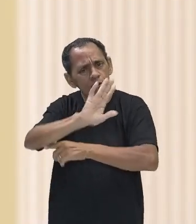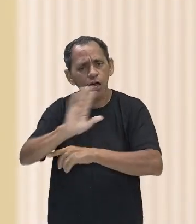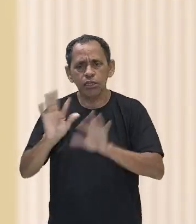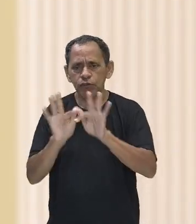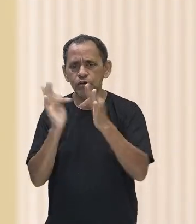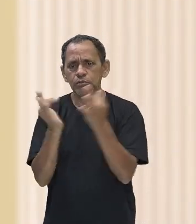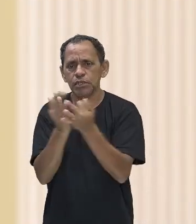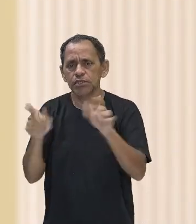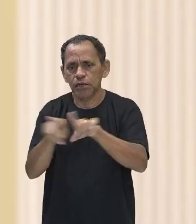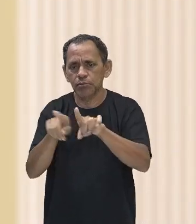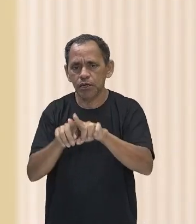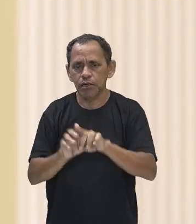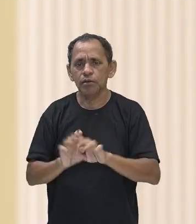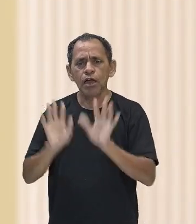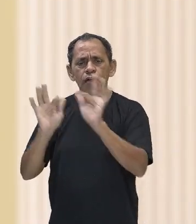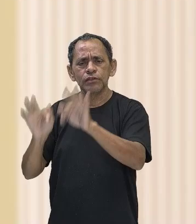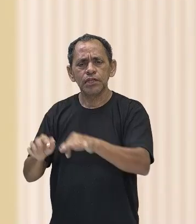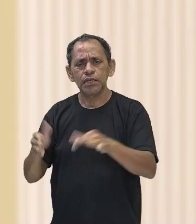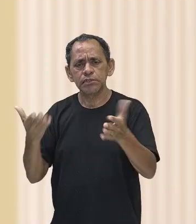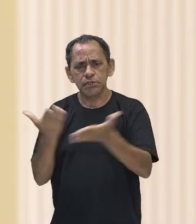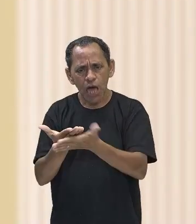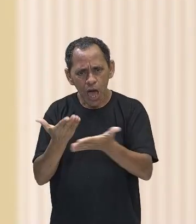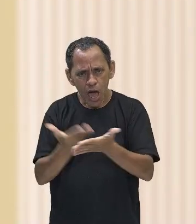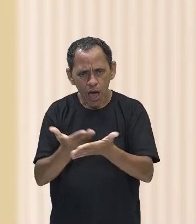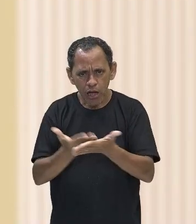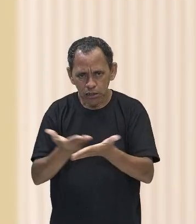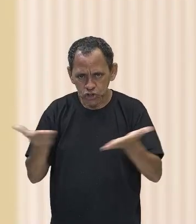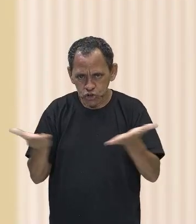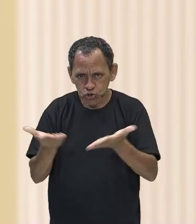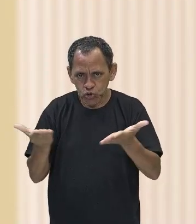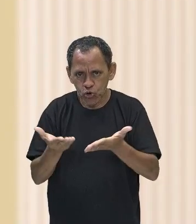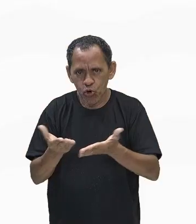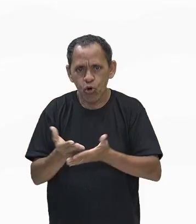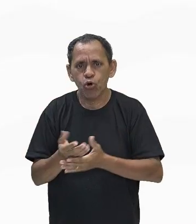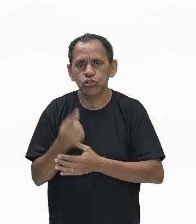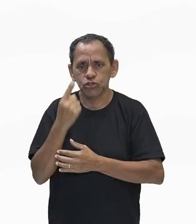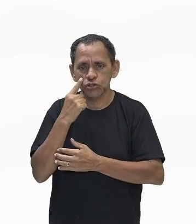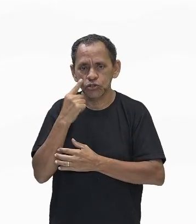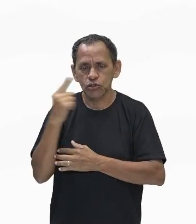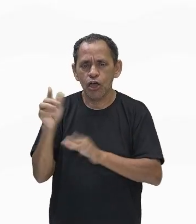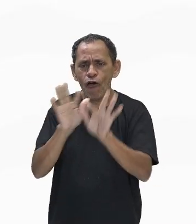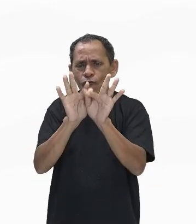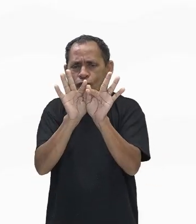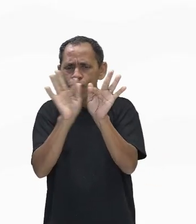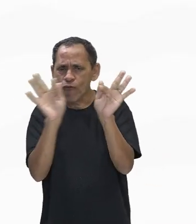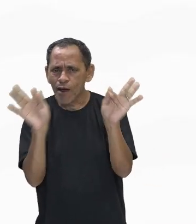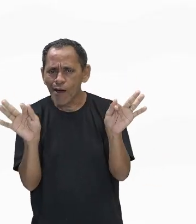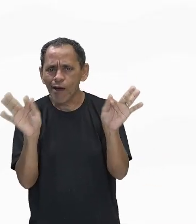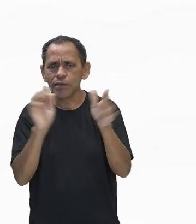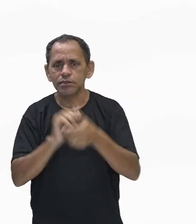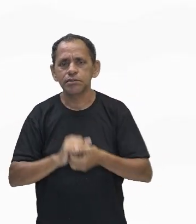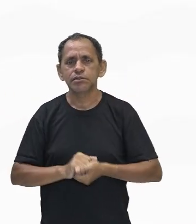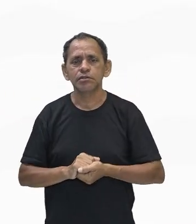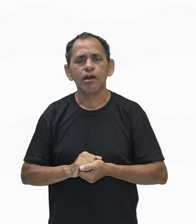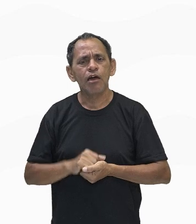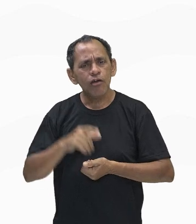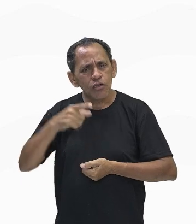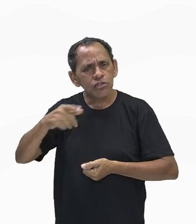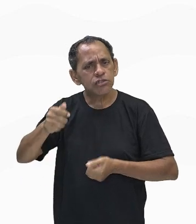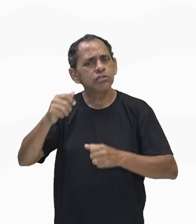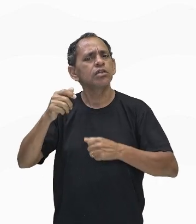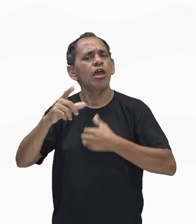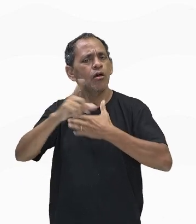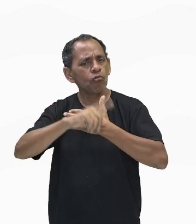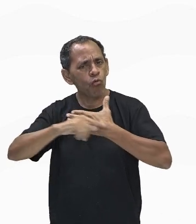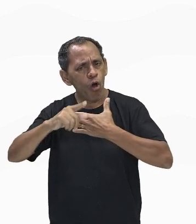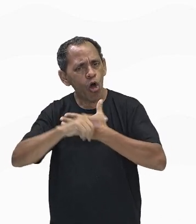tá bom? E para finalizar a aula de hoje, né, nós temos aí uma frase, a gente vai deixar a frase: seja o autor